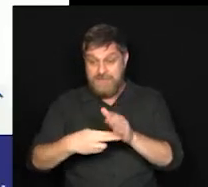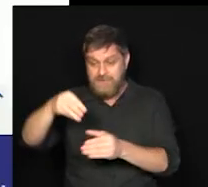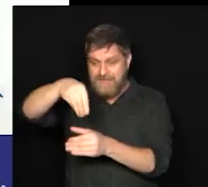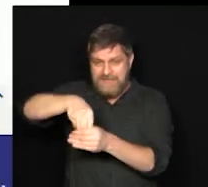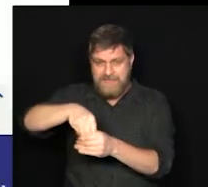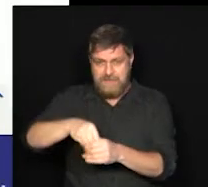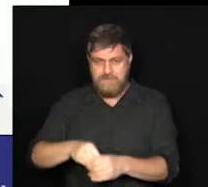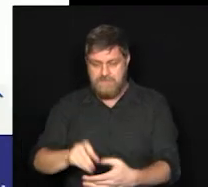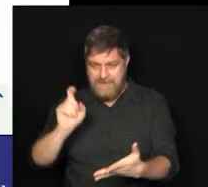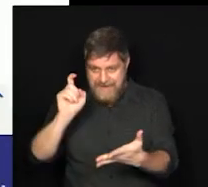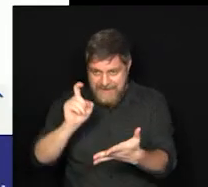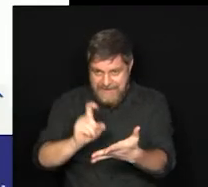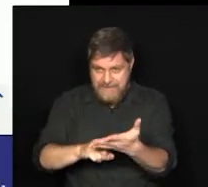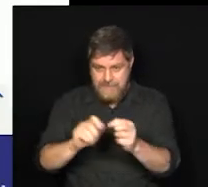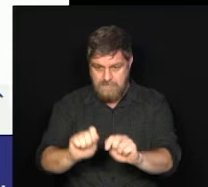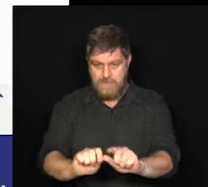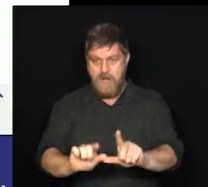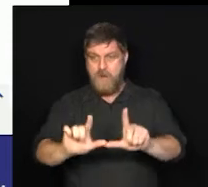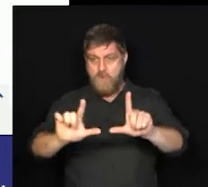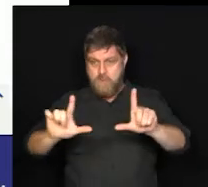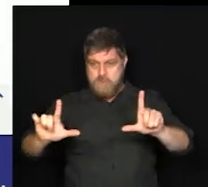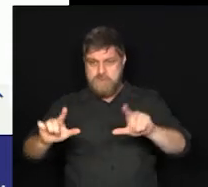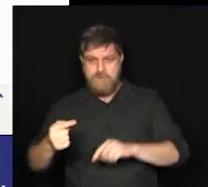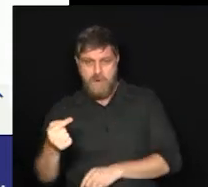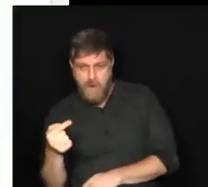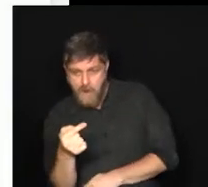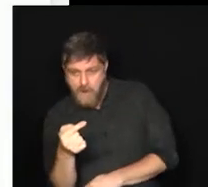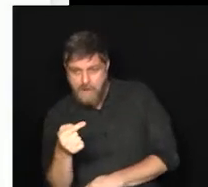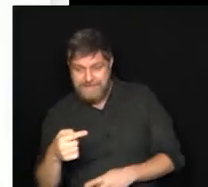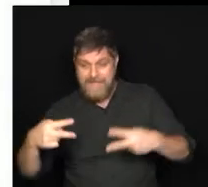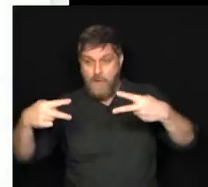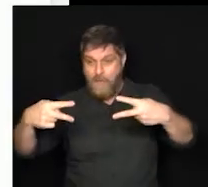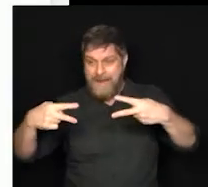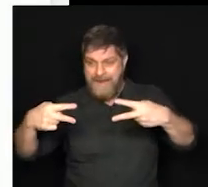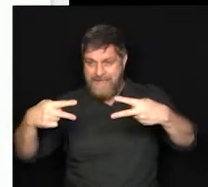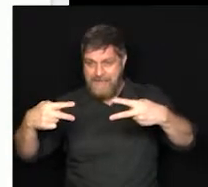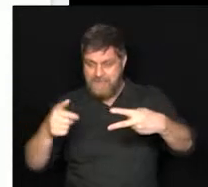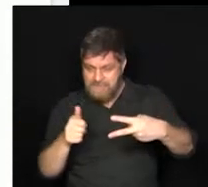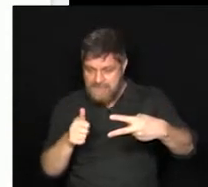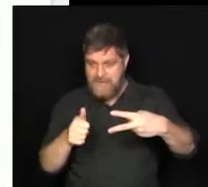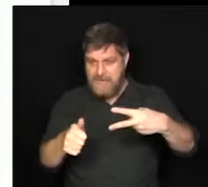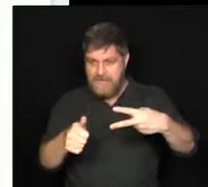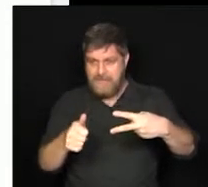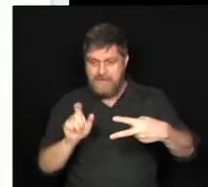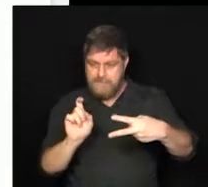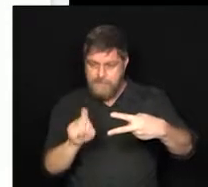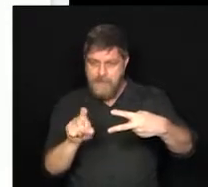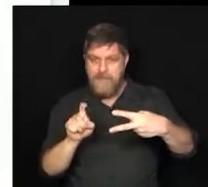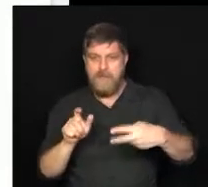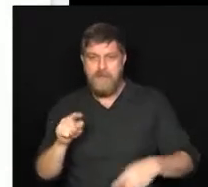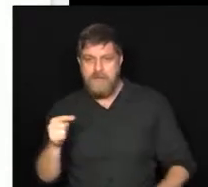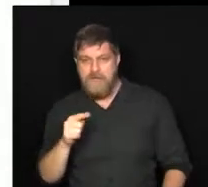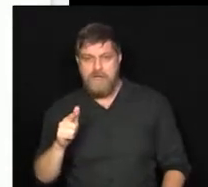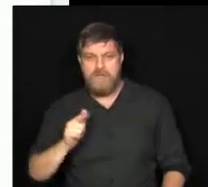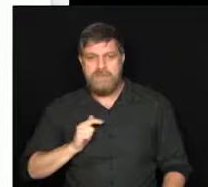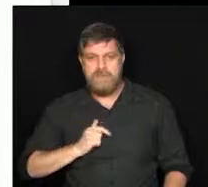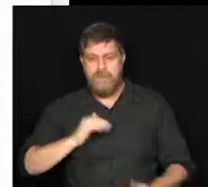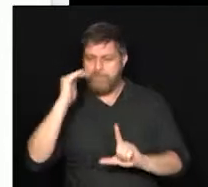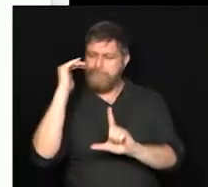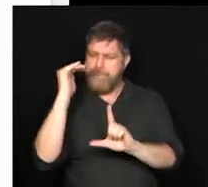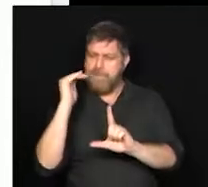clica nessa tela, ele vai aparecer esse link para você clicar e pronto. Aqui você tem a